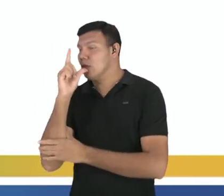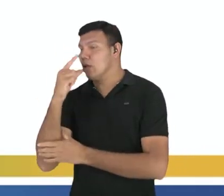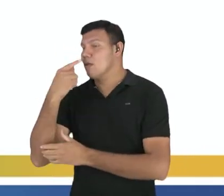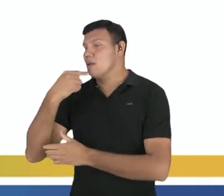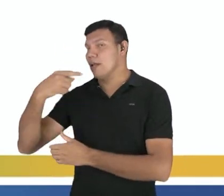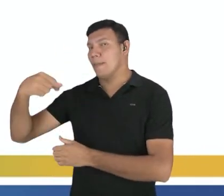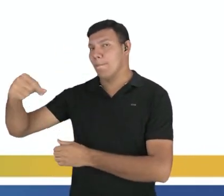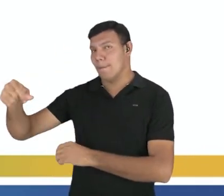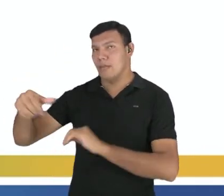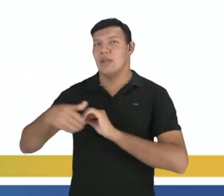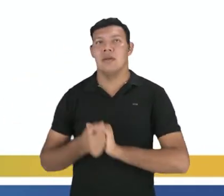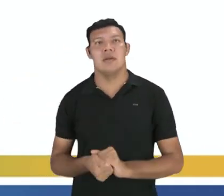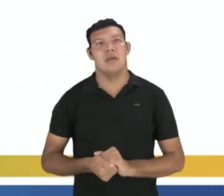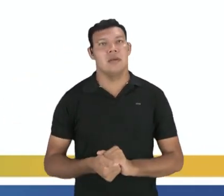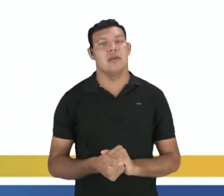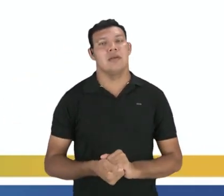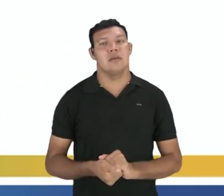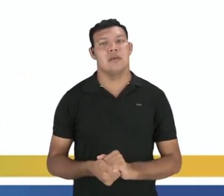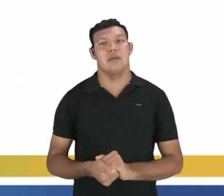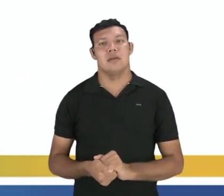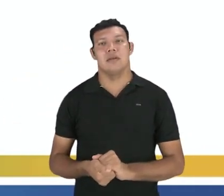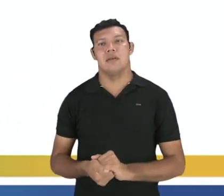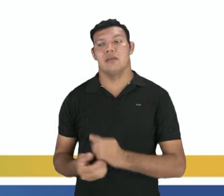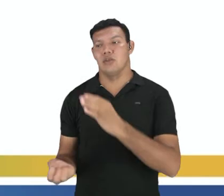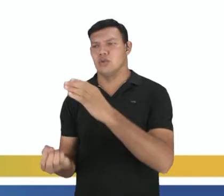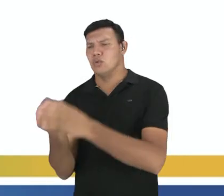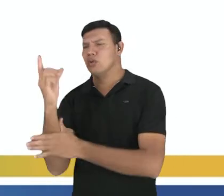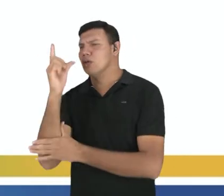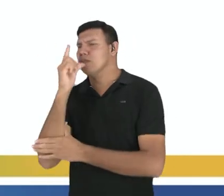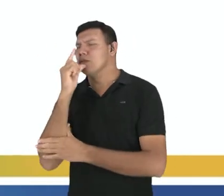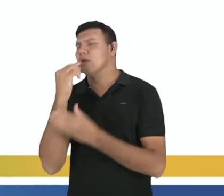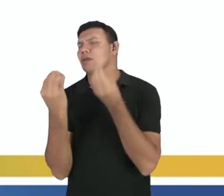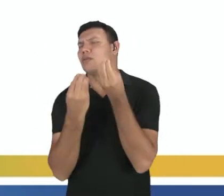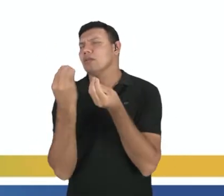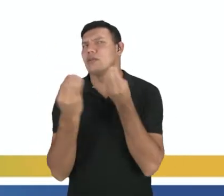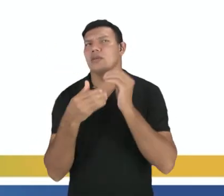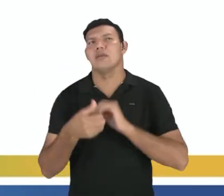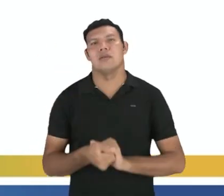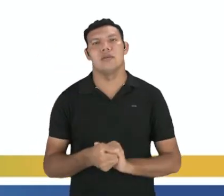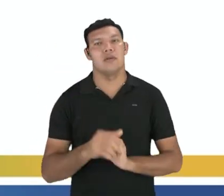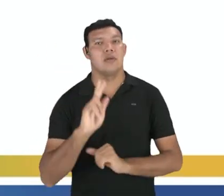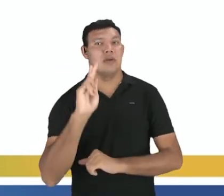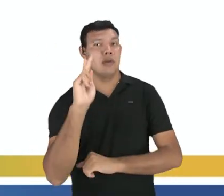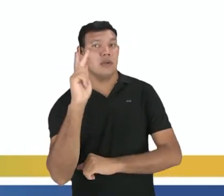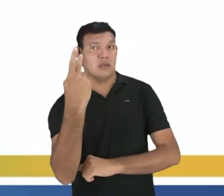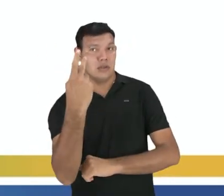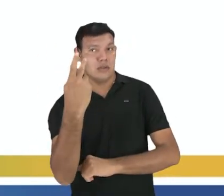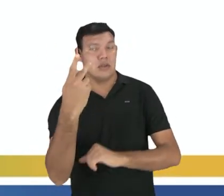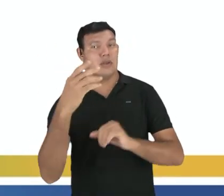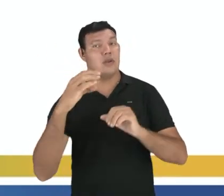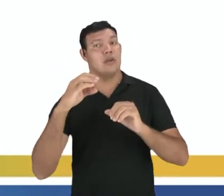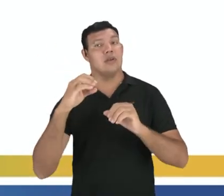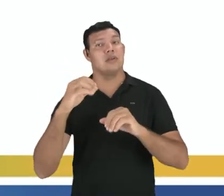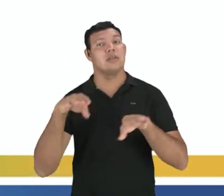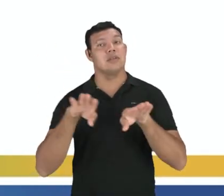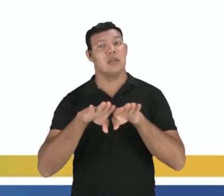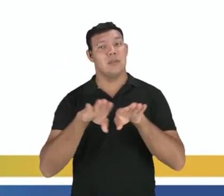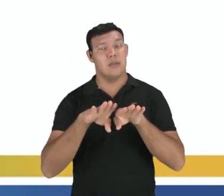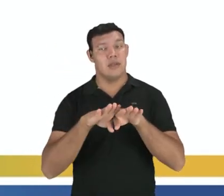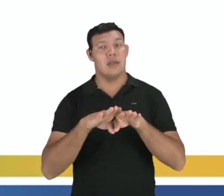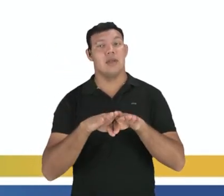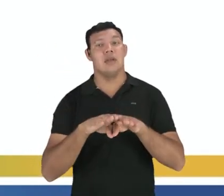gente formar água, o que a gente precisa? A água é formada por 2 elementos químicos, o hidrogênio e o oxigênio. Então, nós temos aqui,